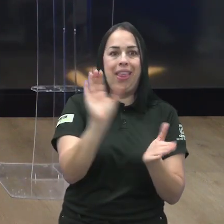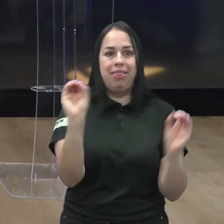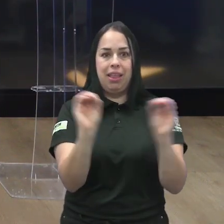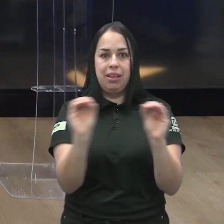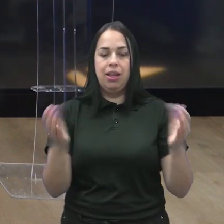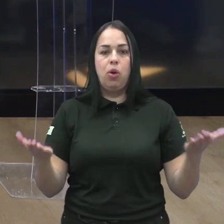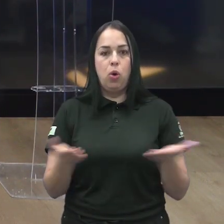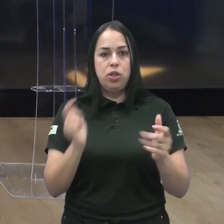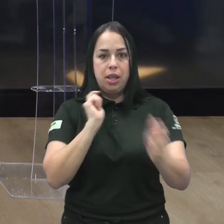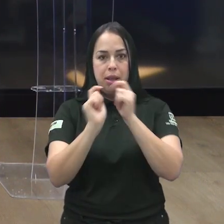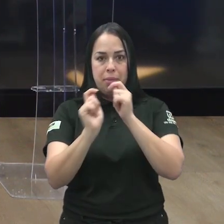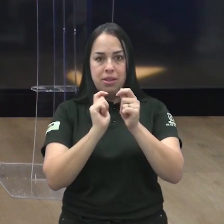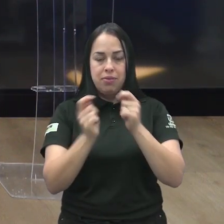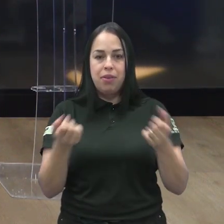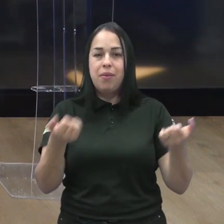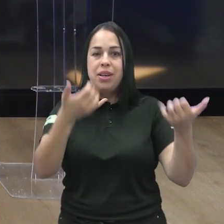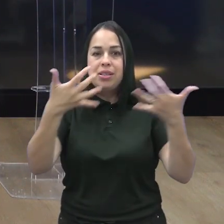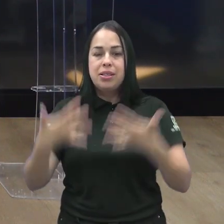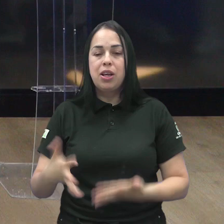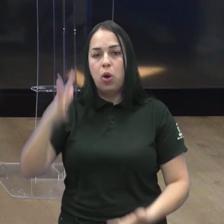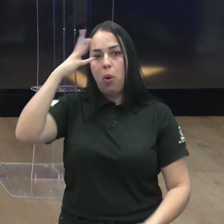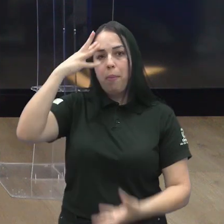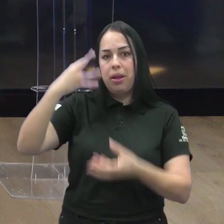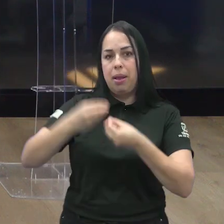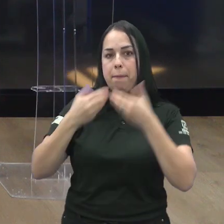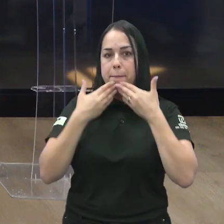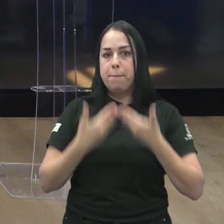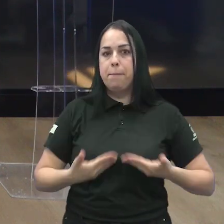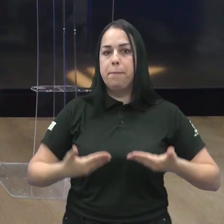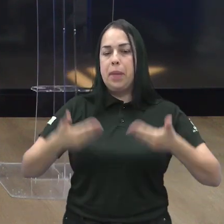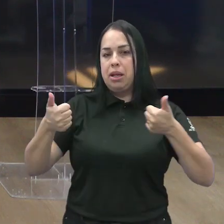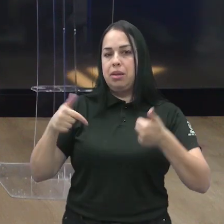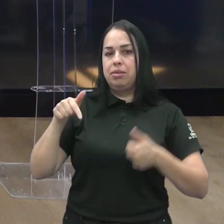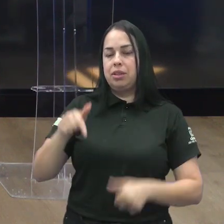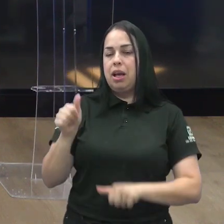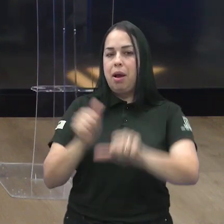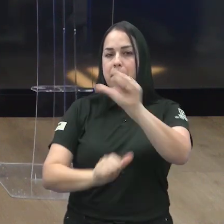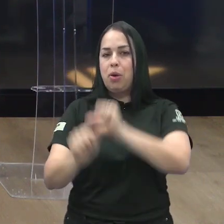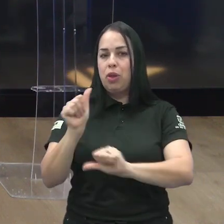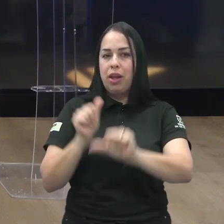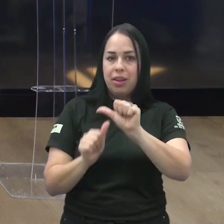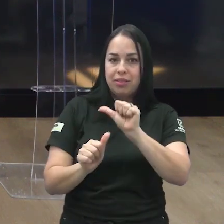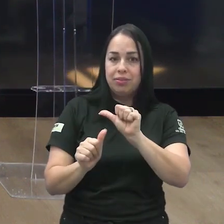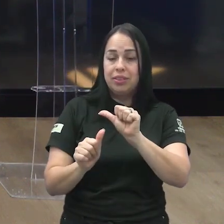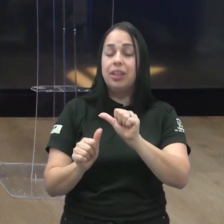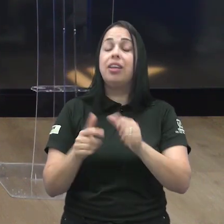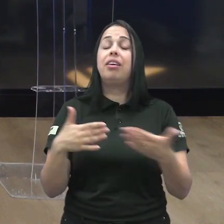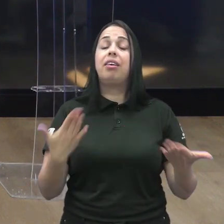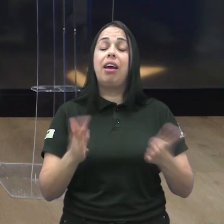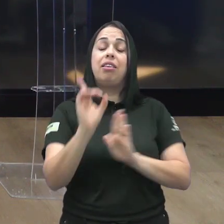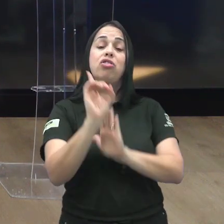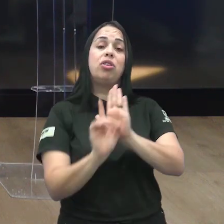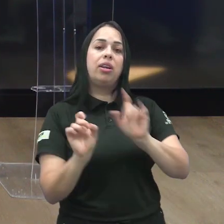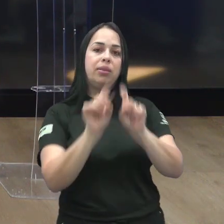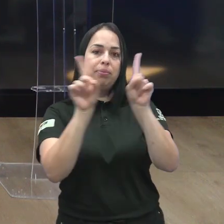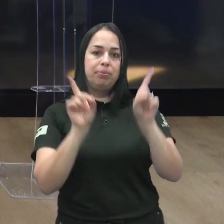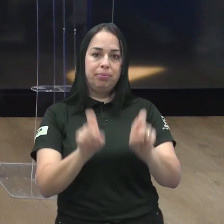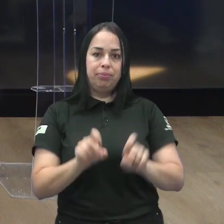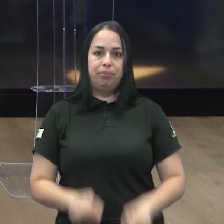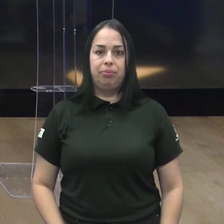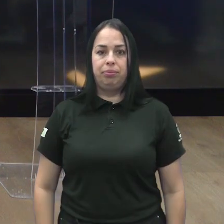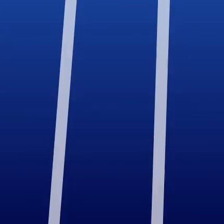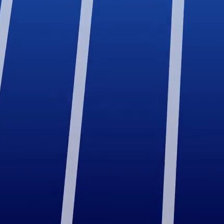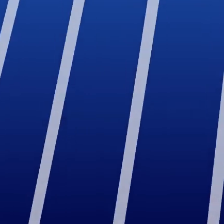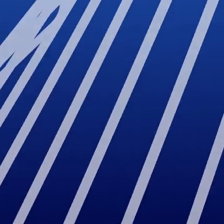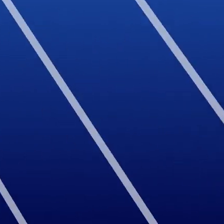à faixa etária. No Boletim Entrevista de hoje, vamos entender melhor como funciona essa mudança e quem tem direito ao